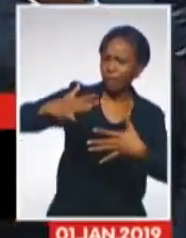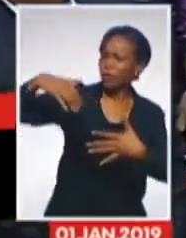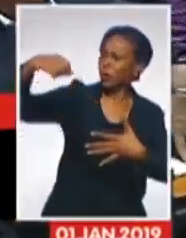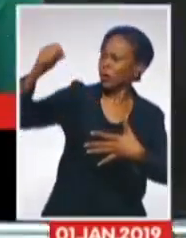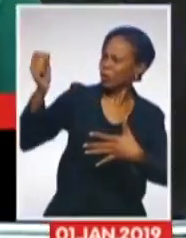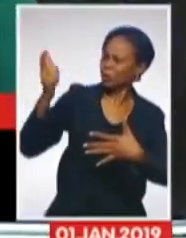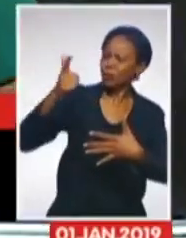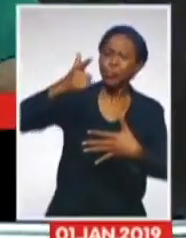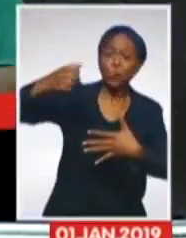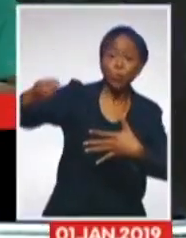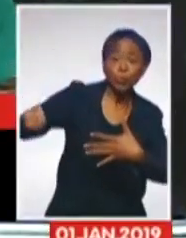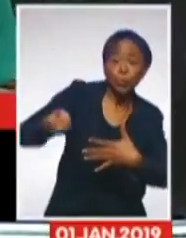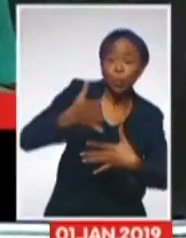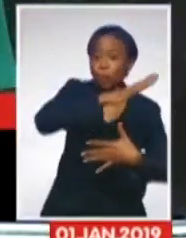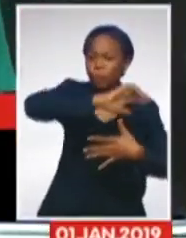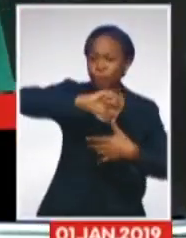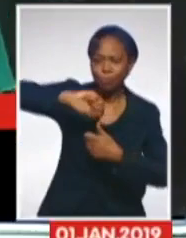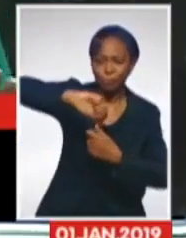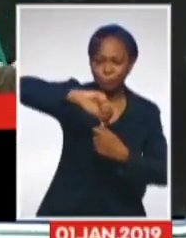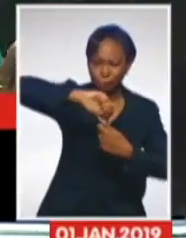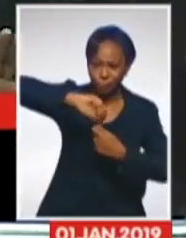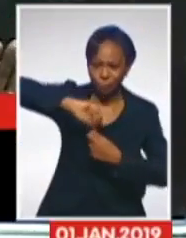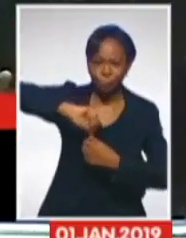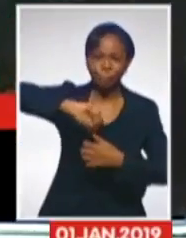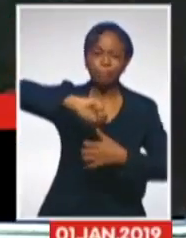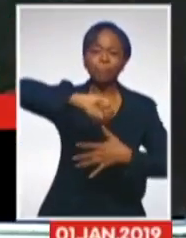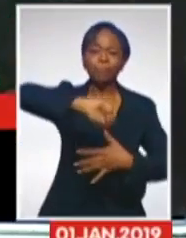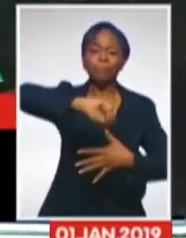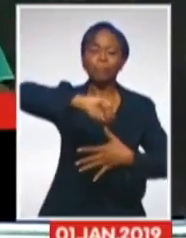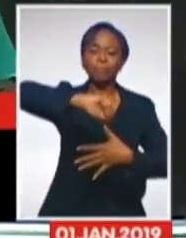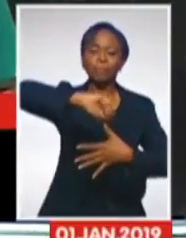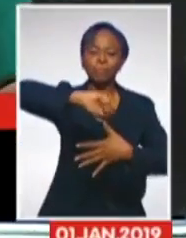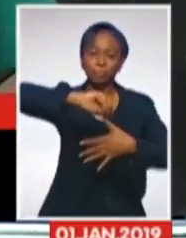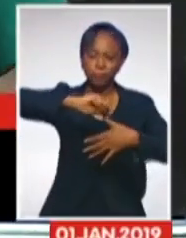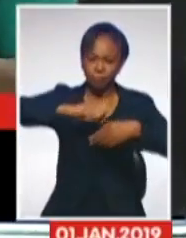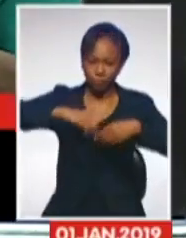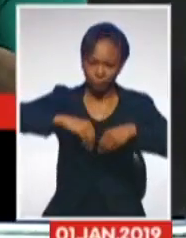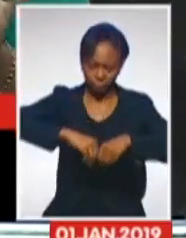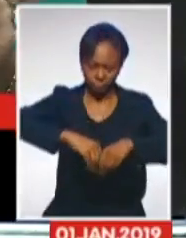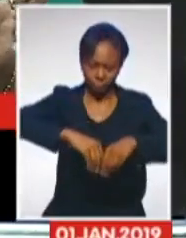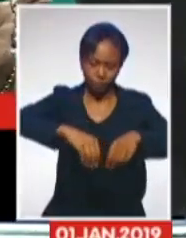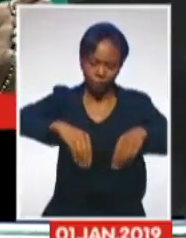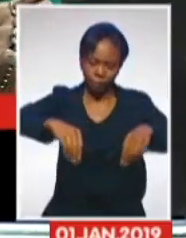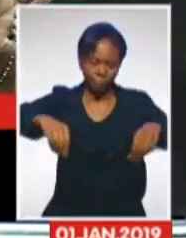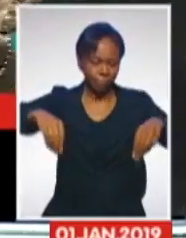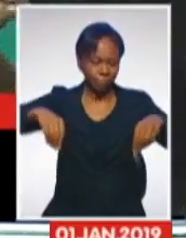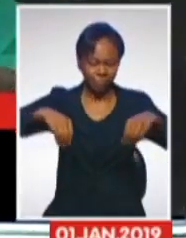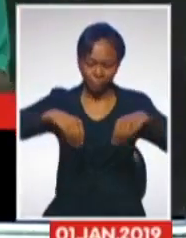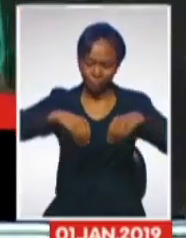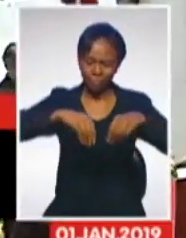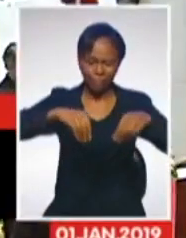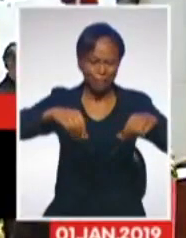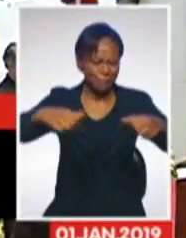iluminado ao sol do novo mundo, do que a